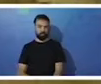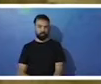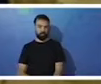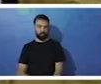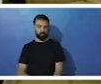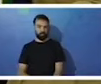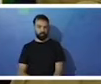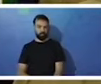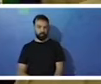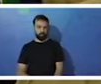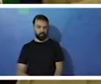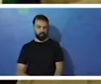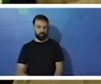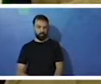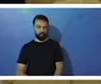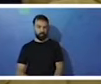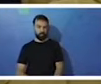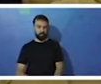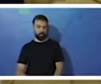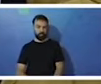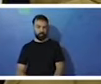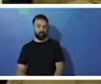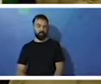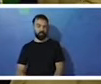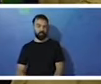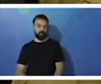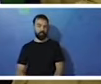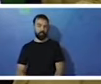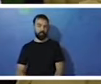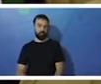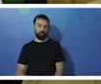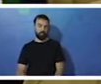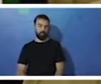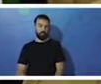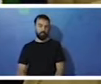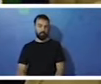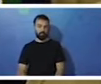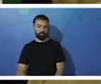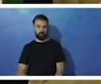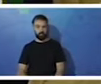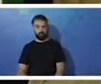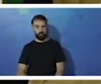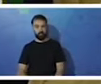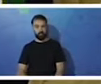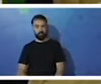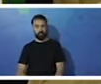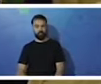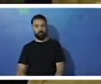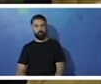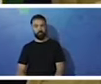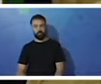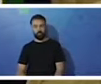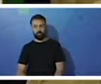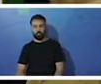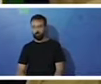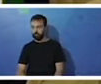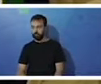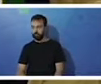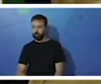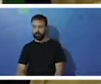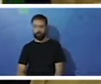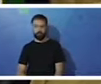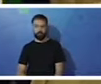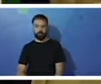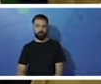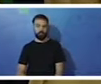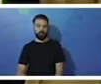Mas sobraram 2, né? Aqui nós não temos uma coluna para colocar o que sobrou. Mas depois nós vamos